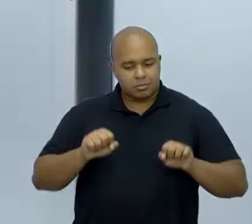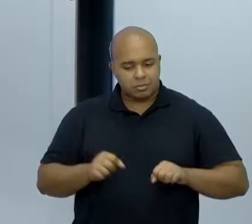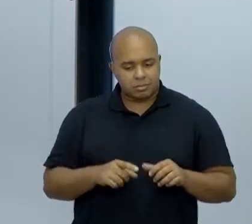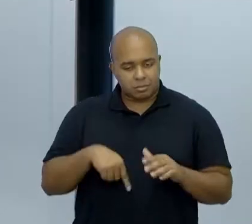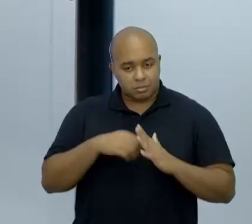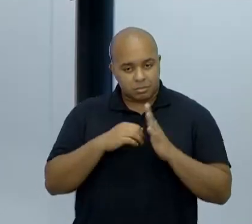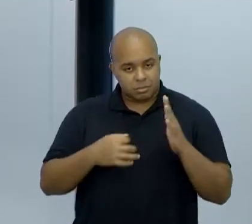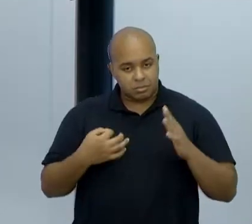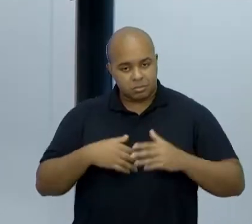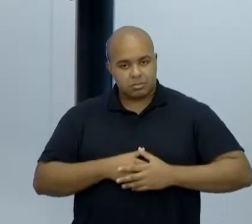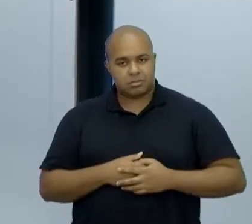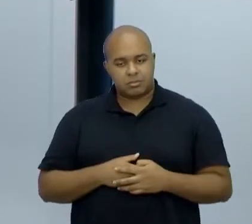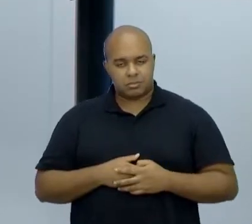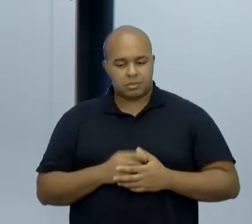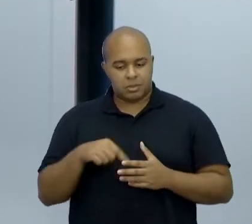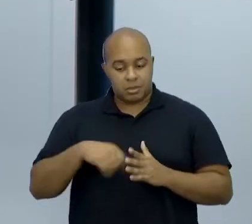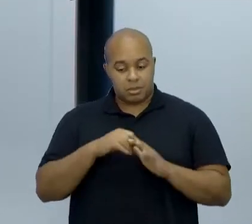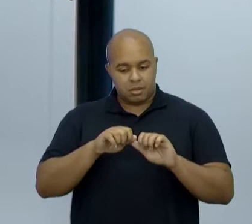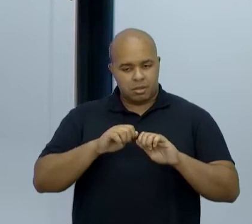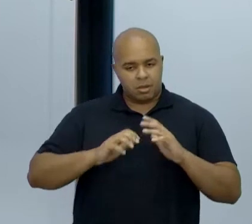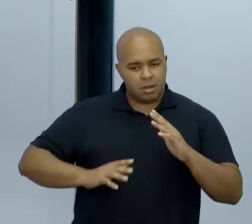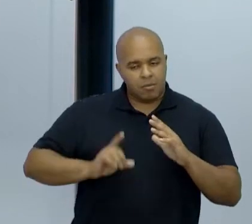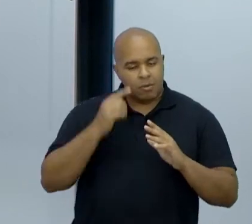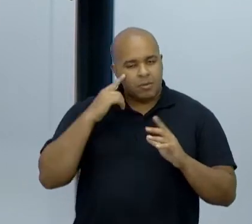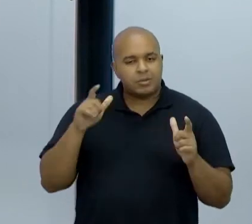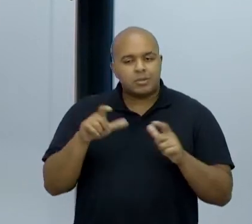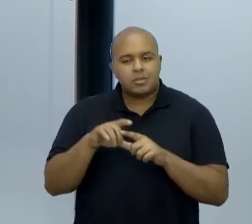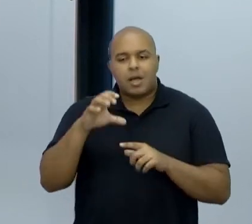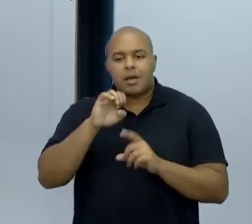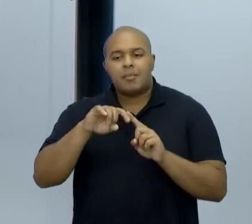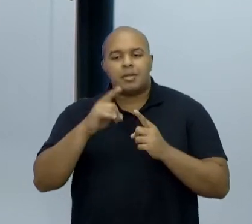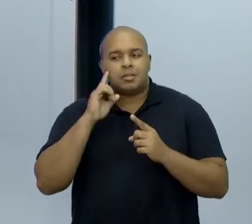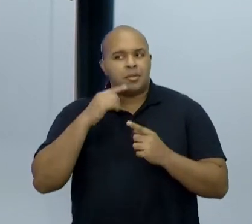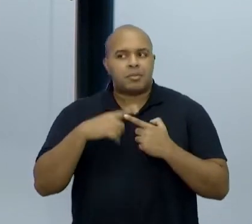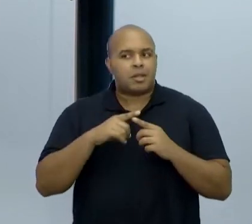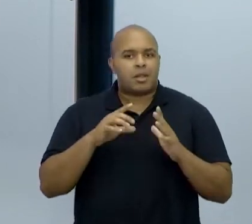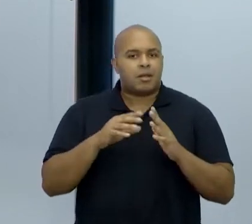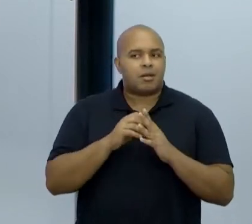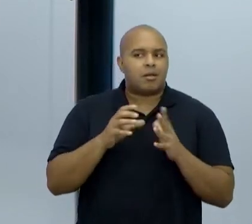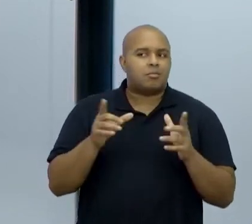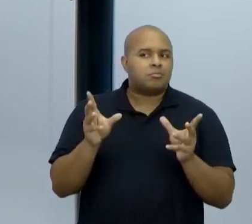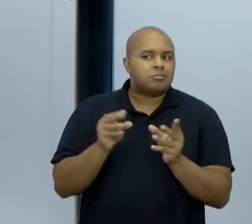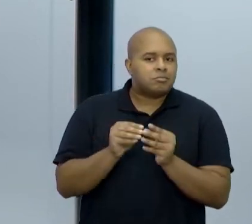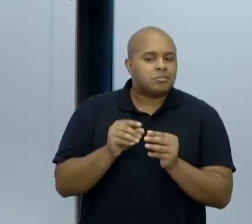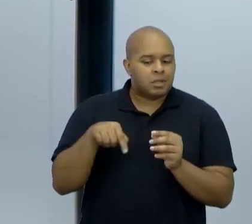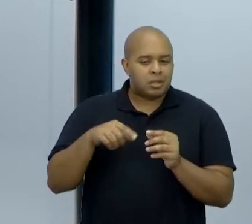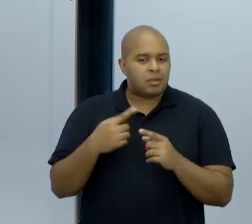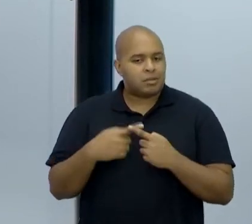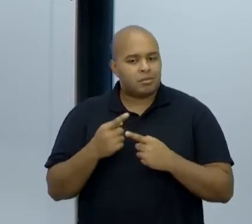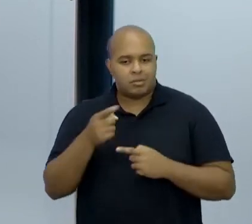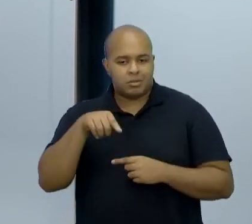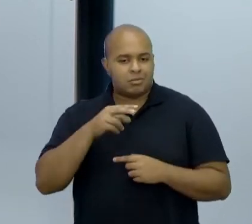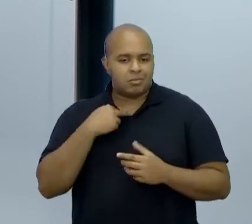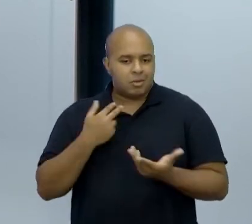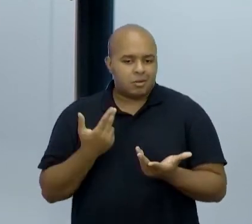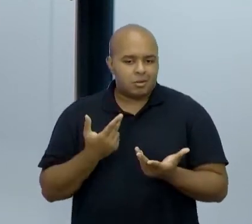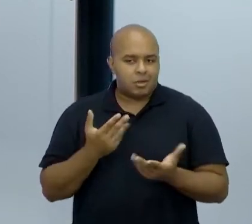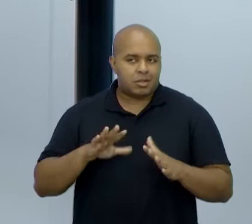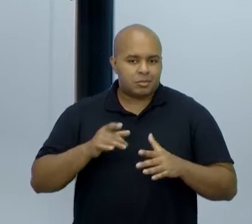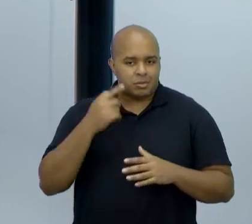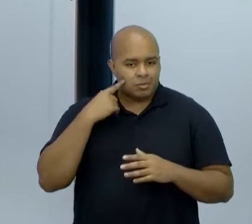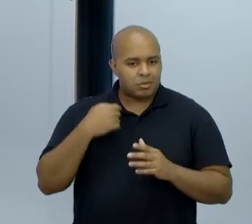dessa atividade. Tá? Essa atividade é um pouco mais curta, mas não é porque ela é mais curta aqui comigo que vocês não podem